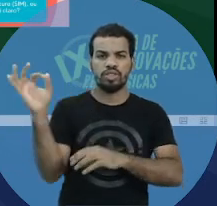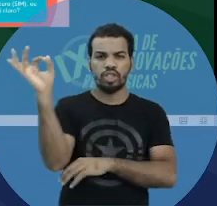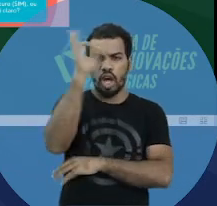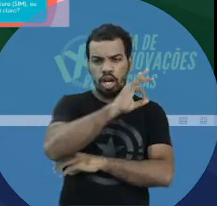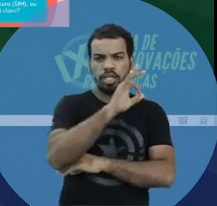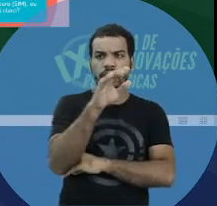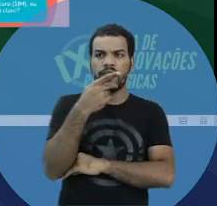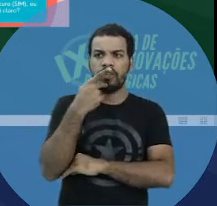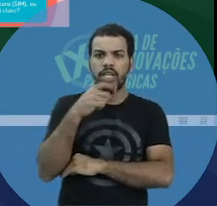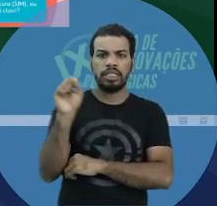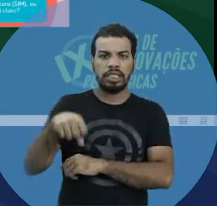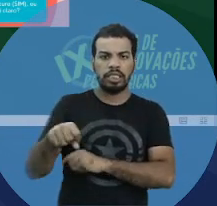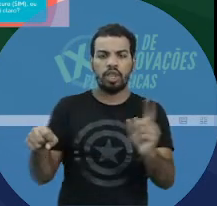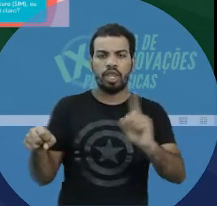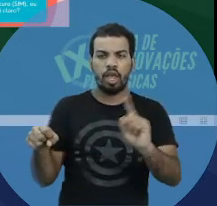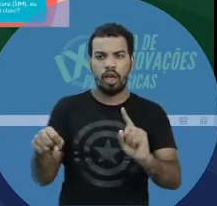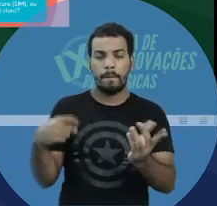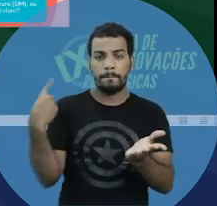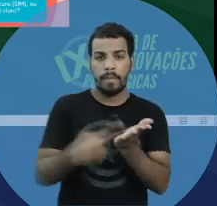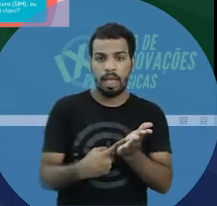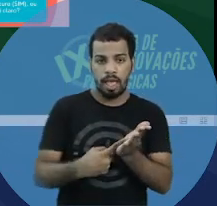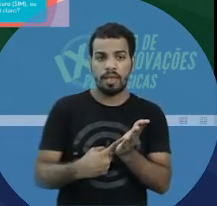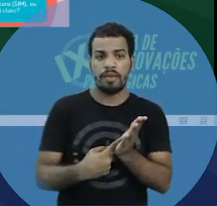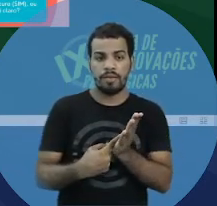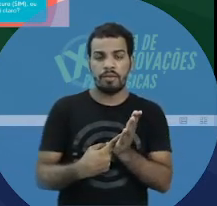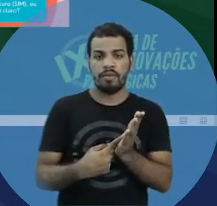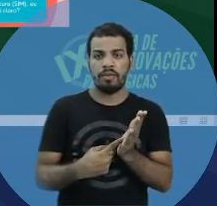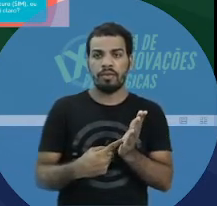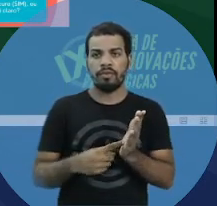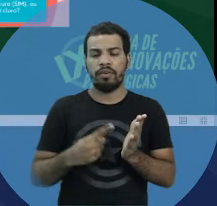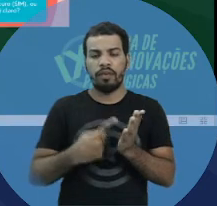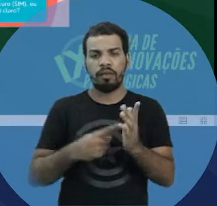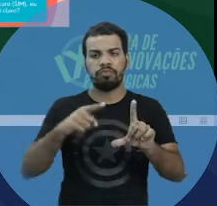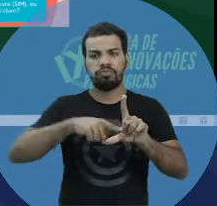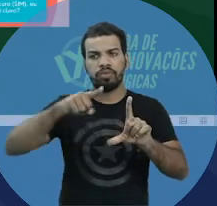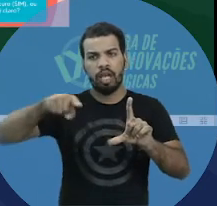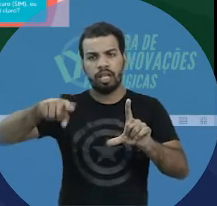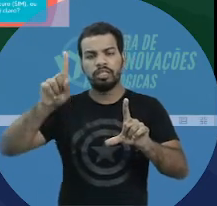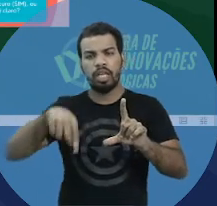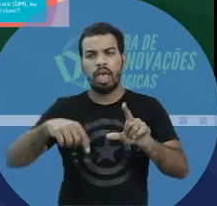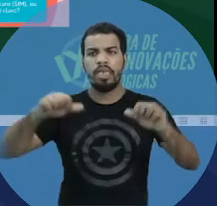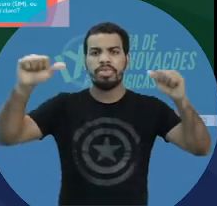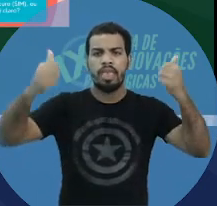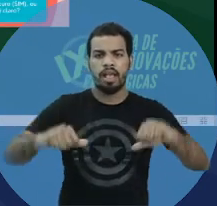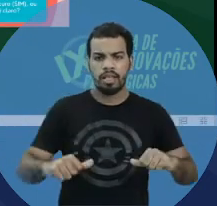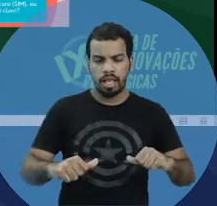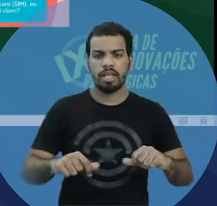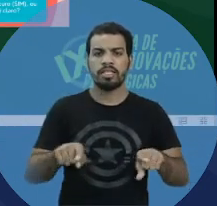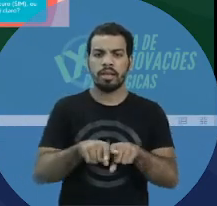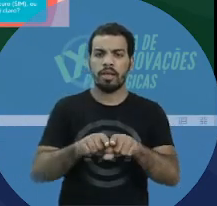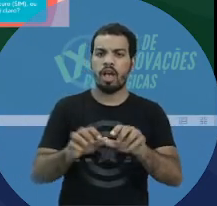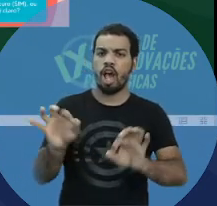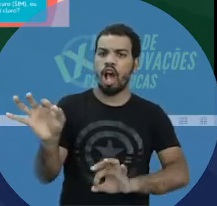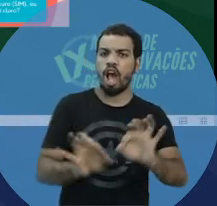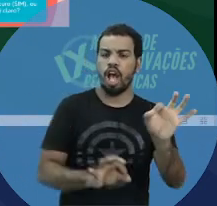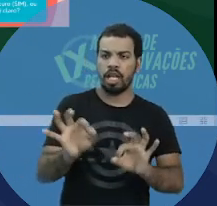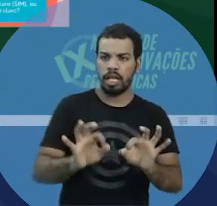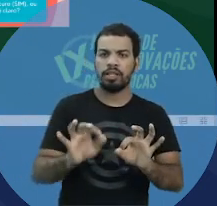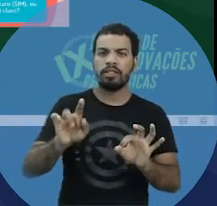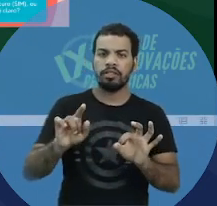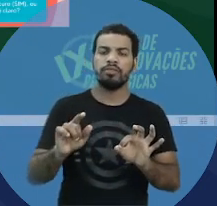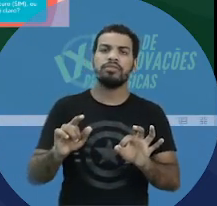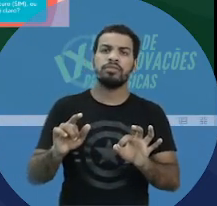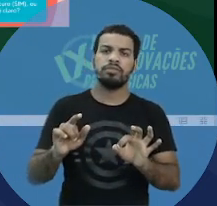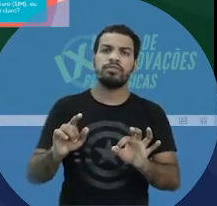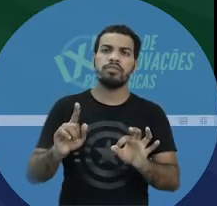não, a pessoa marcava, e aí depois eles faziam um levantamento dos dados, analisava e organizava nas evidências que a gente vai poder ver